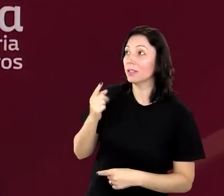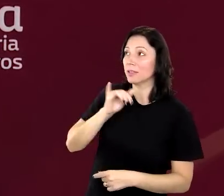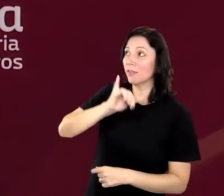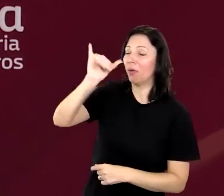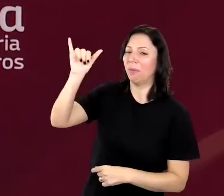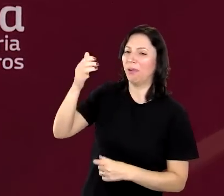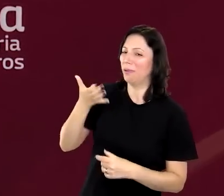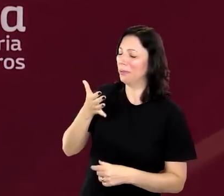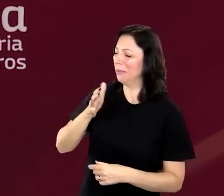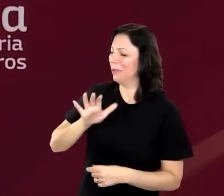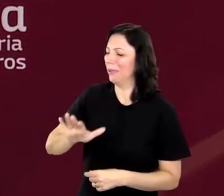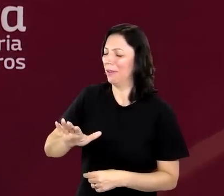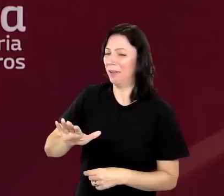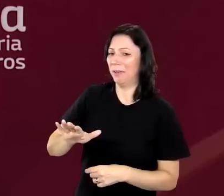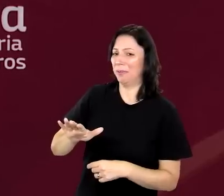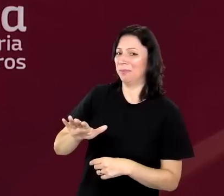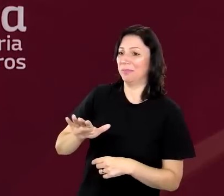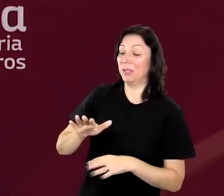Você vai.